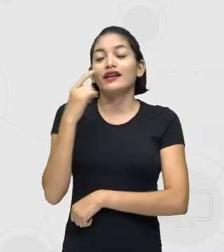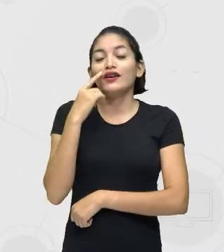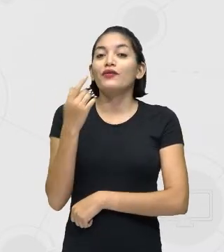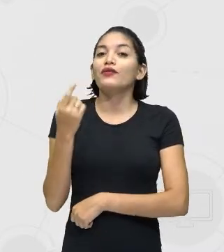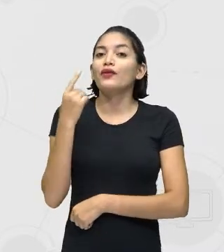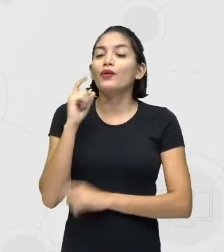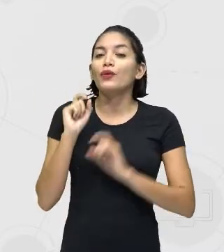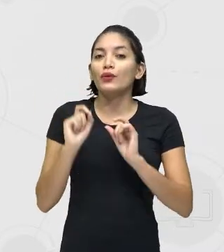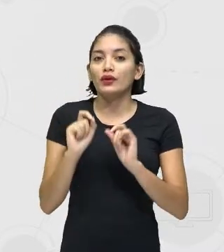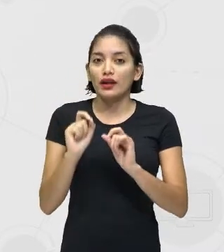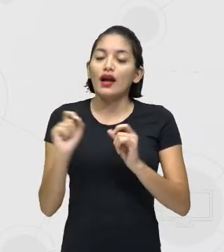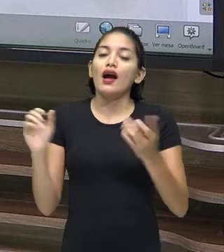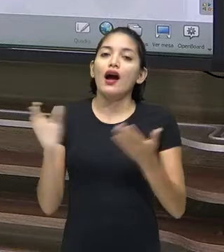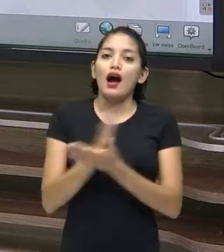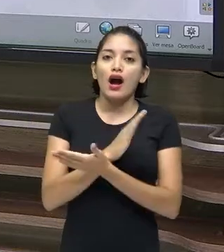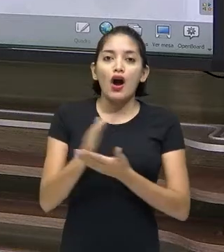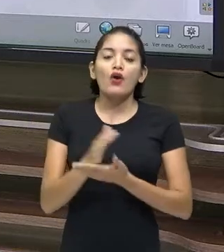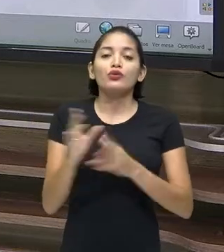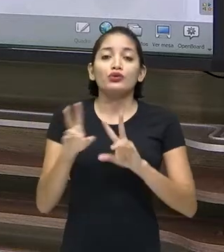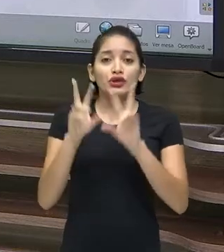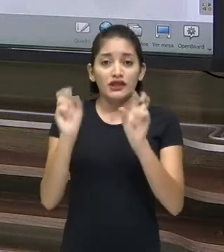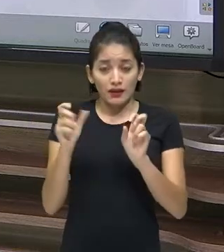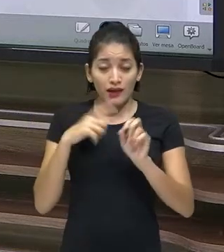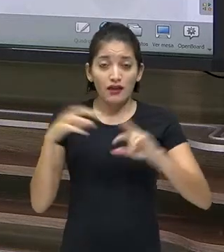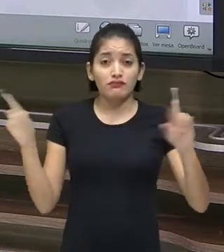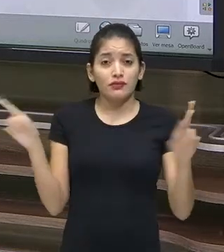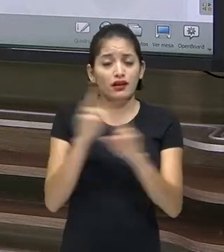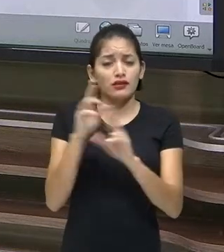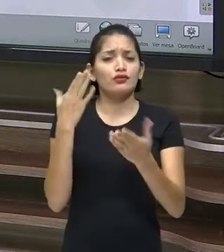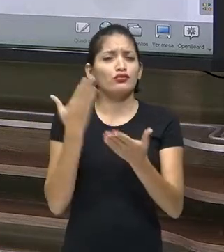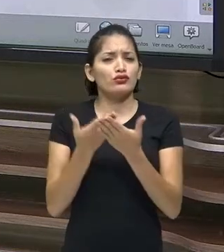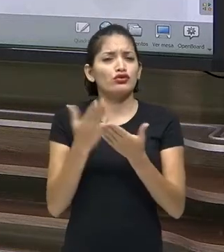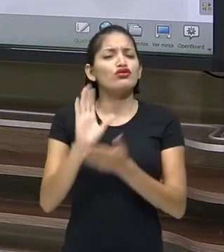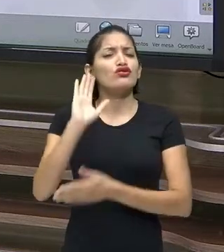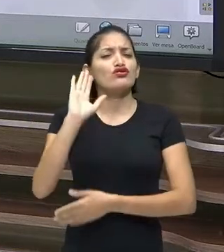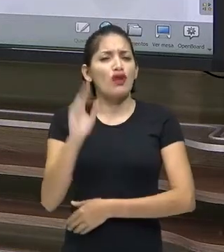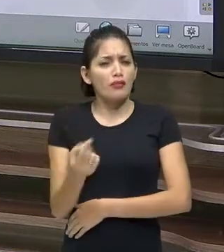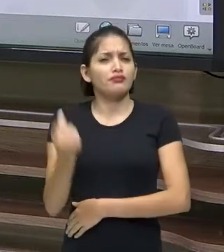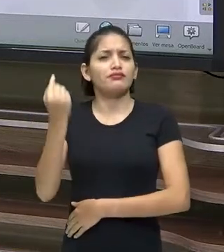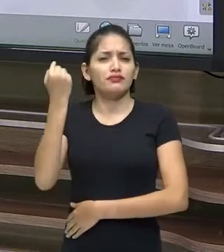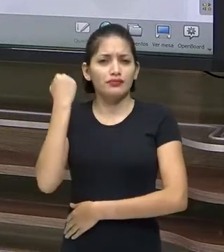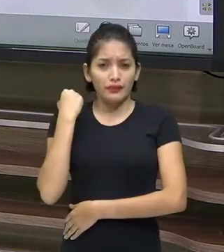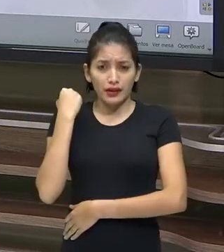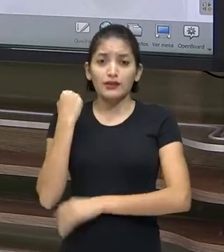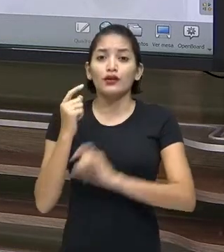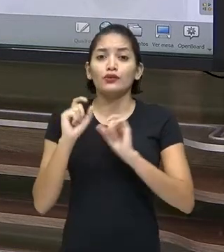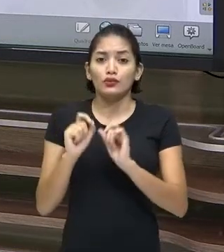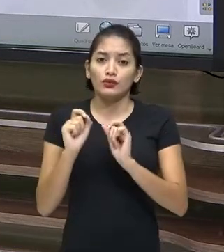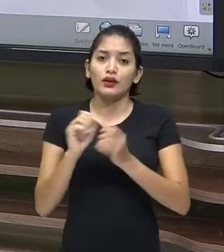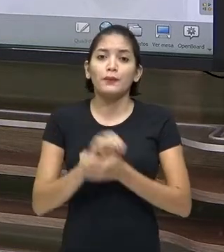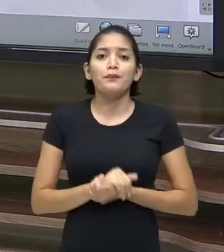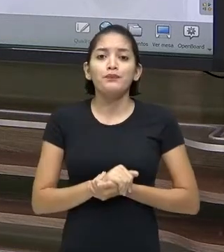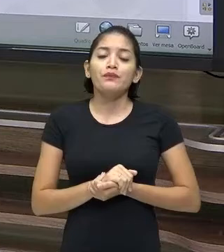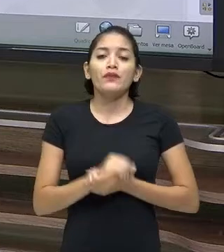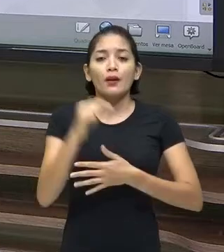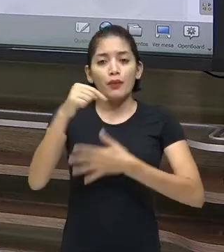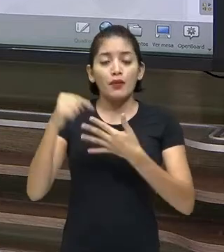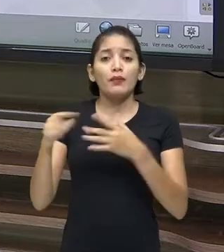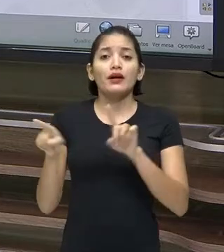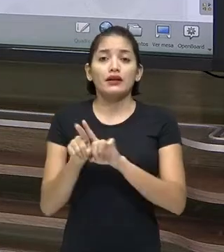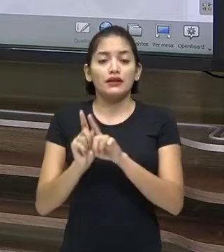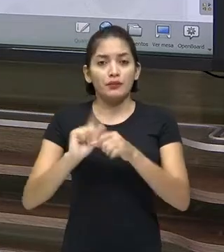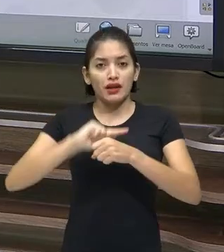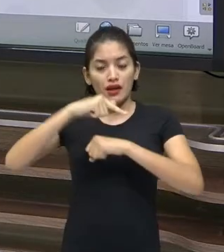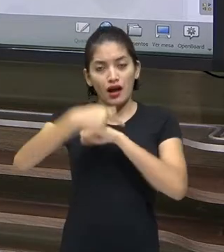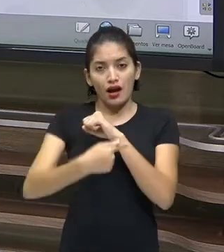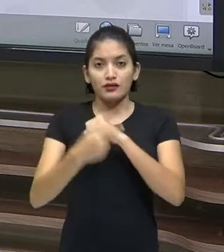vamos observar aí questões que estão relacionadas com aquele nosso último conteúdo, elementos e átomos. Então vamos observar